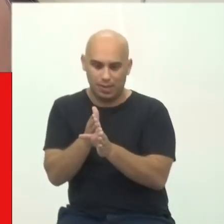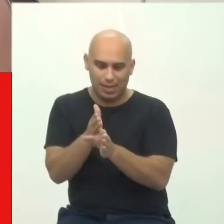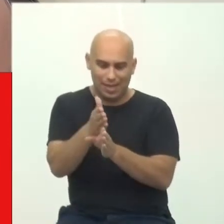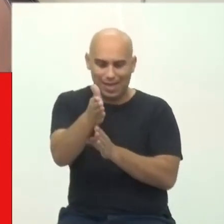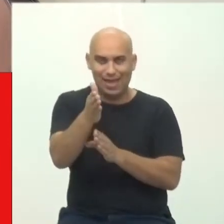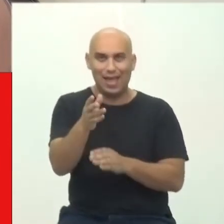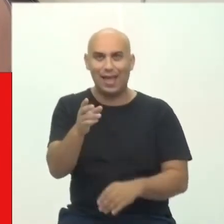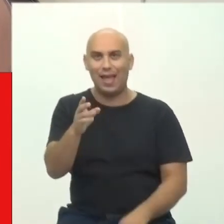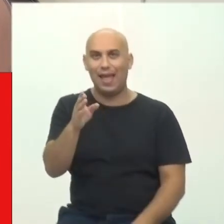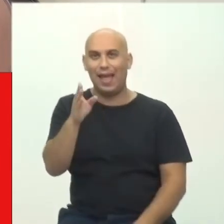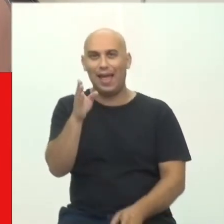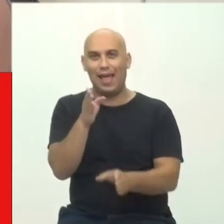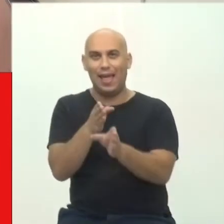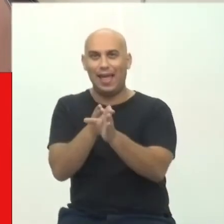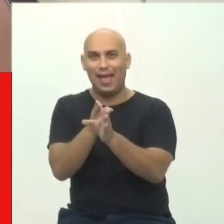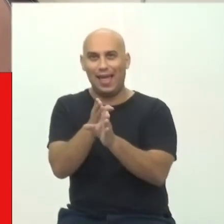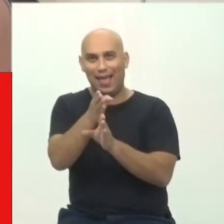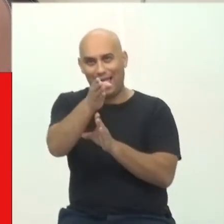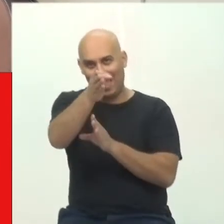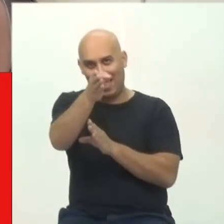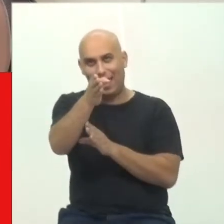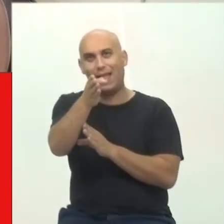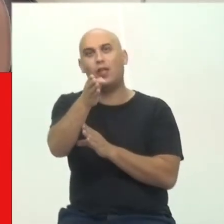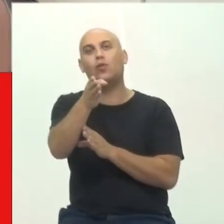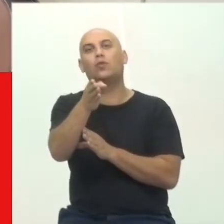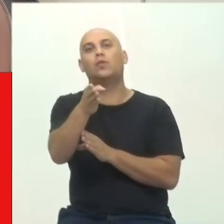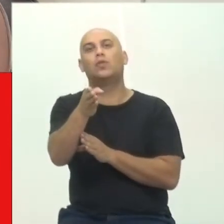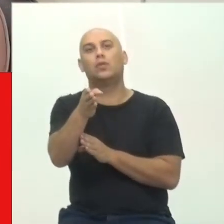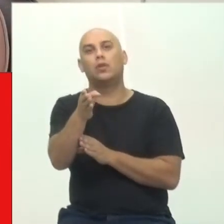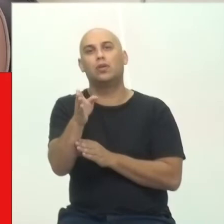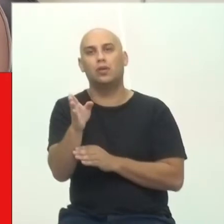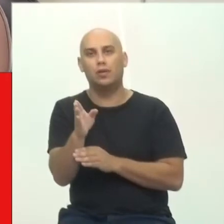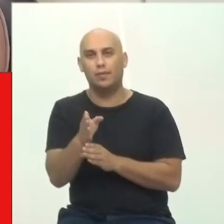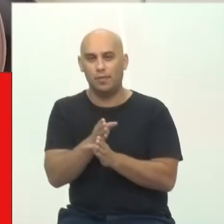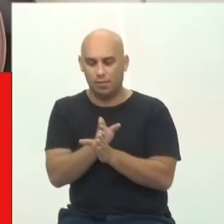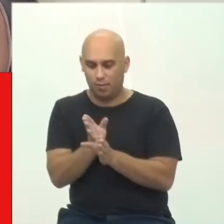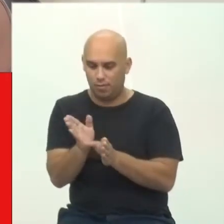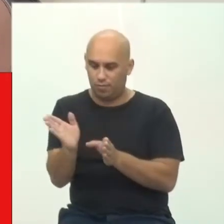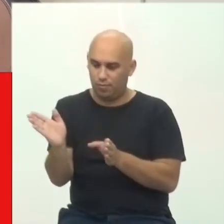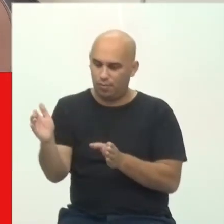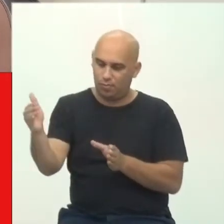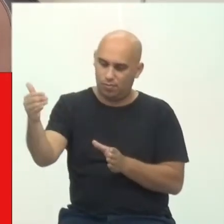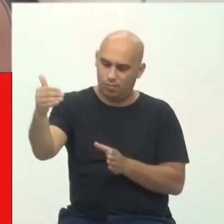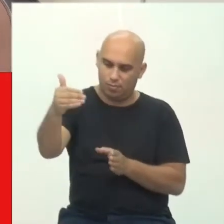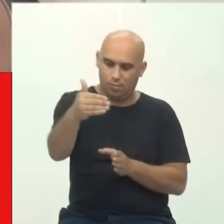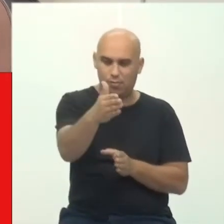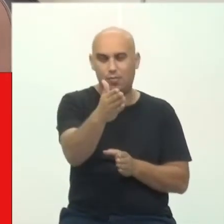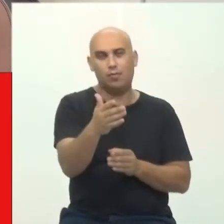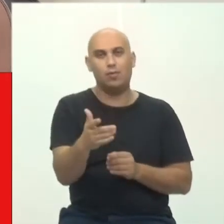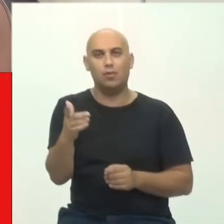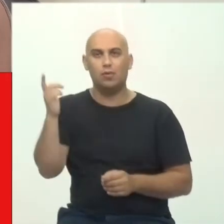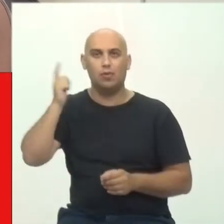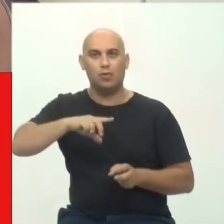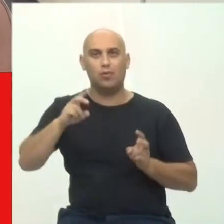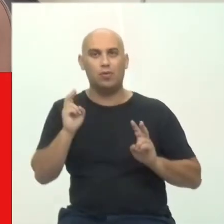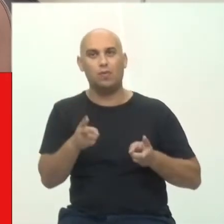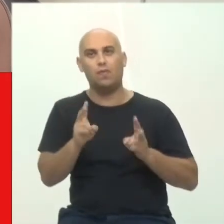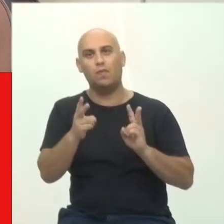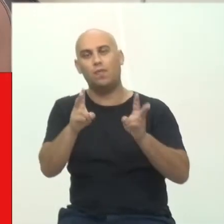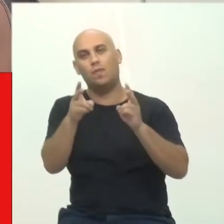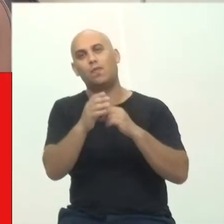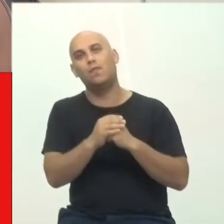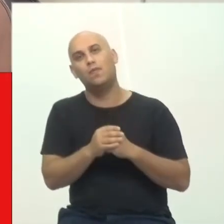explicar sem ter a imagem, né, fazer reto e virar à direita, e depois continuar vocês estão